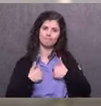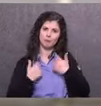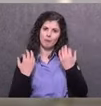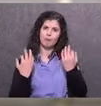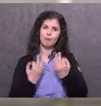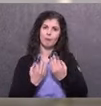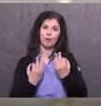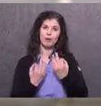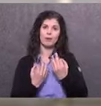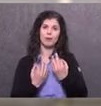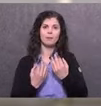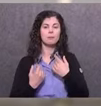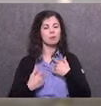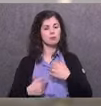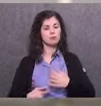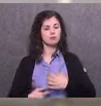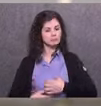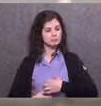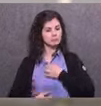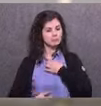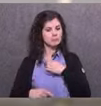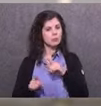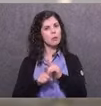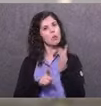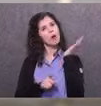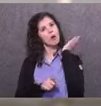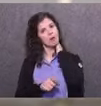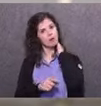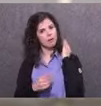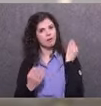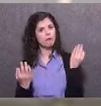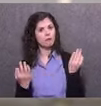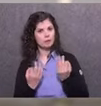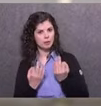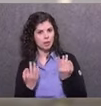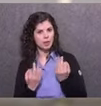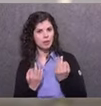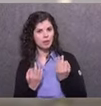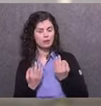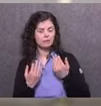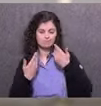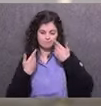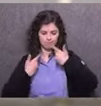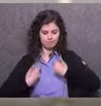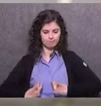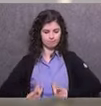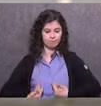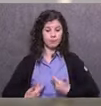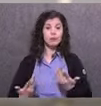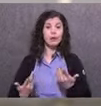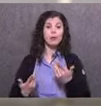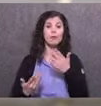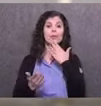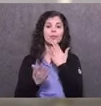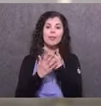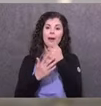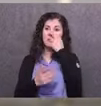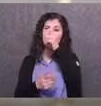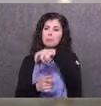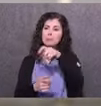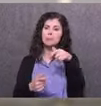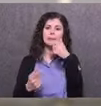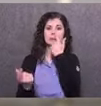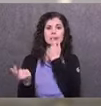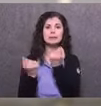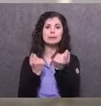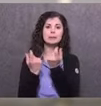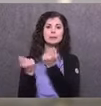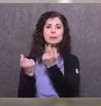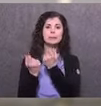Assumindo a condição de servo, tornou-se semelhante aos homens.